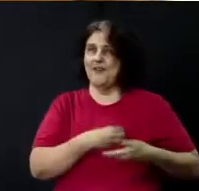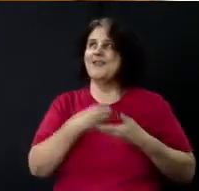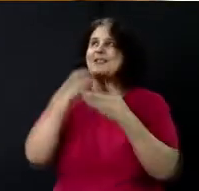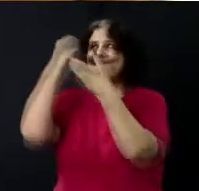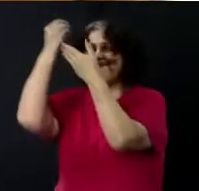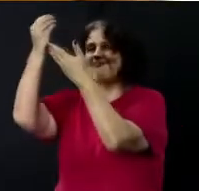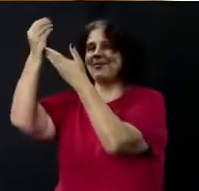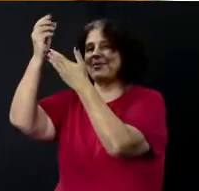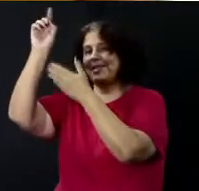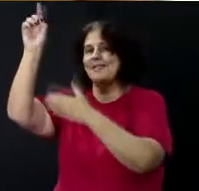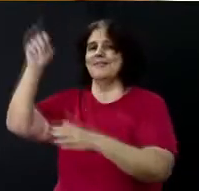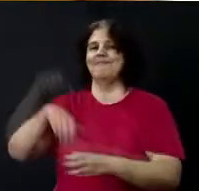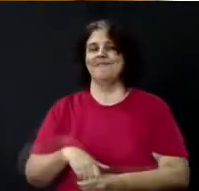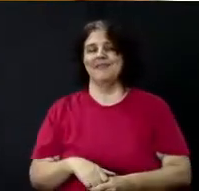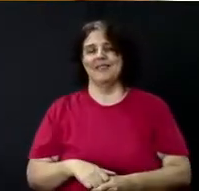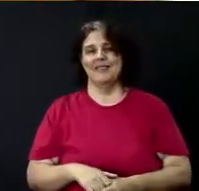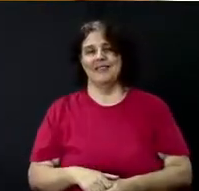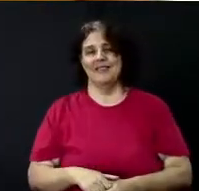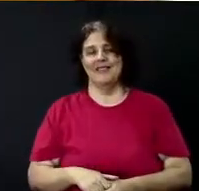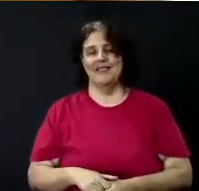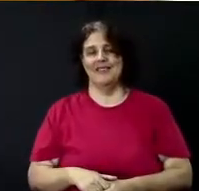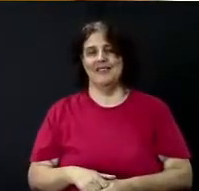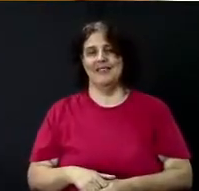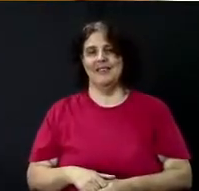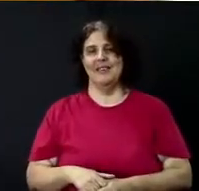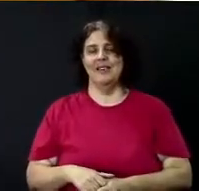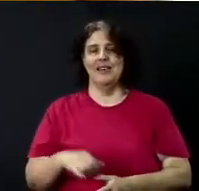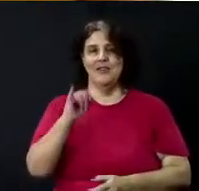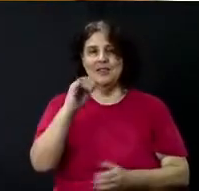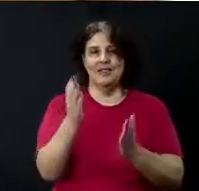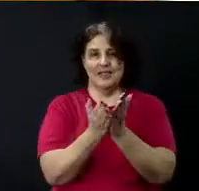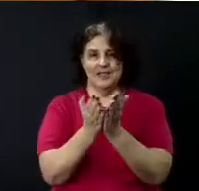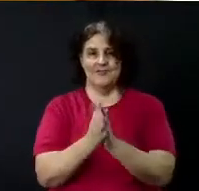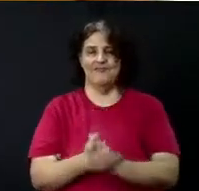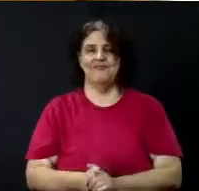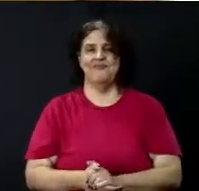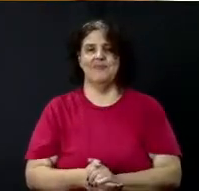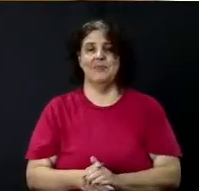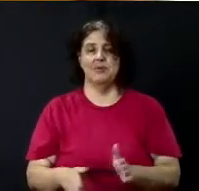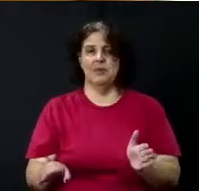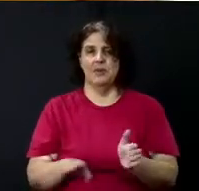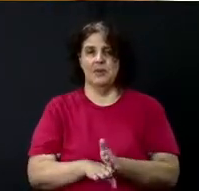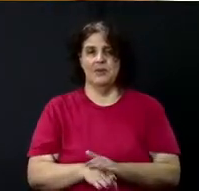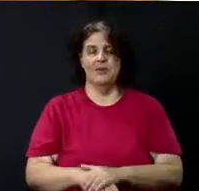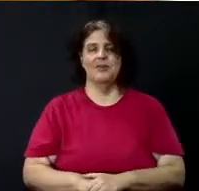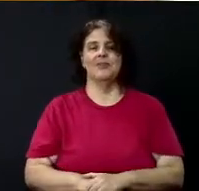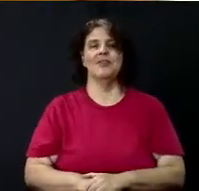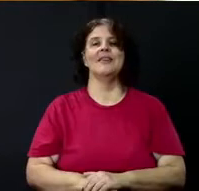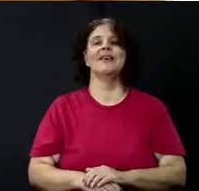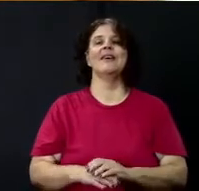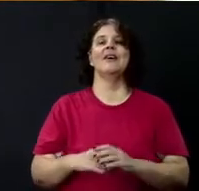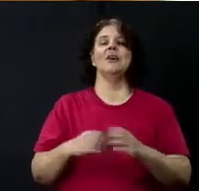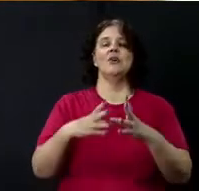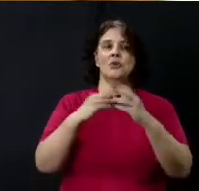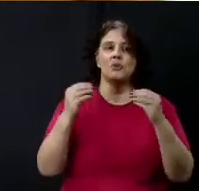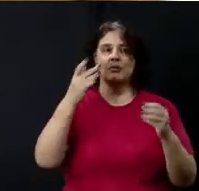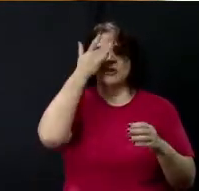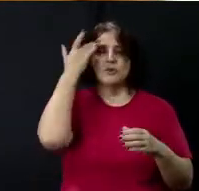a viver para o Senhor. E por último, os curados devem